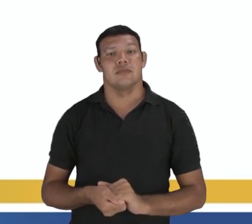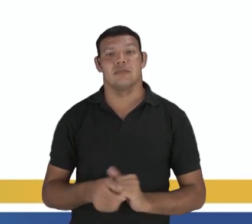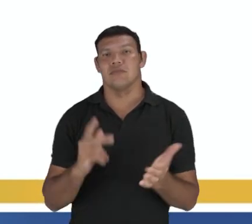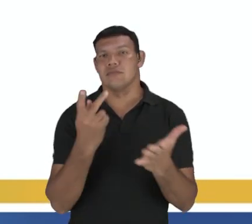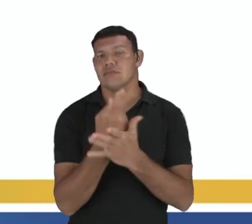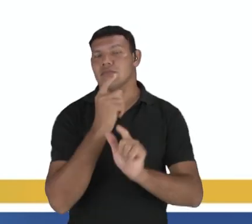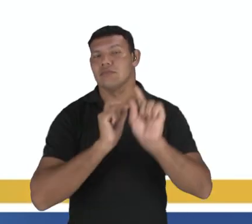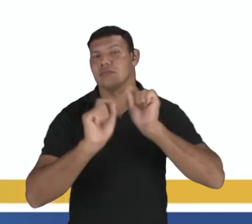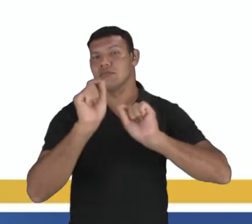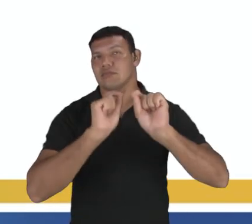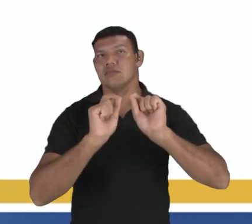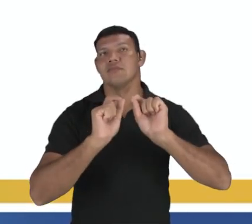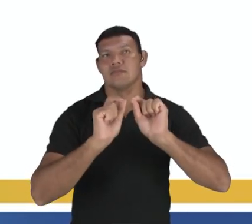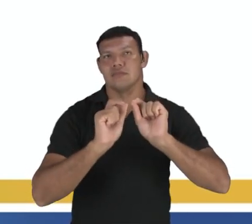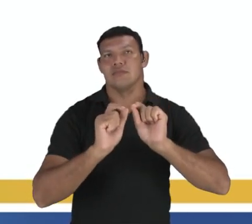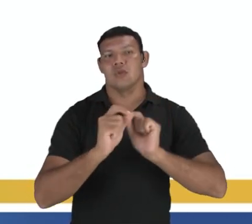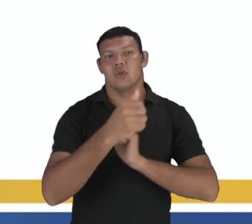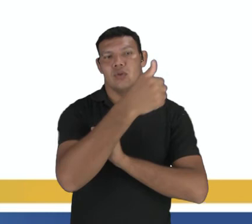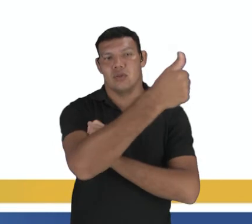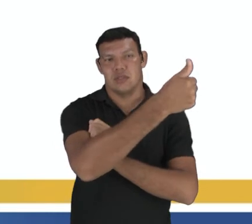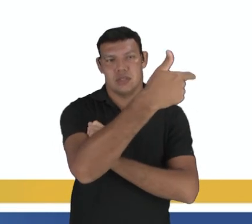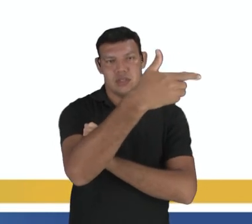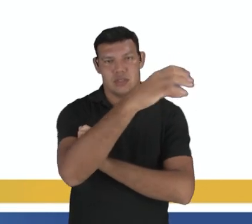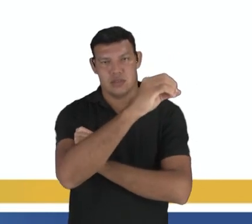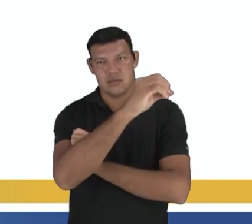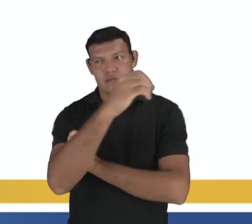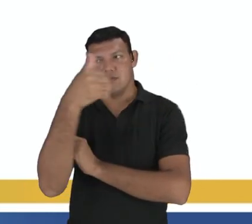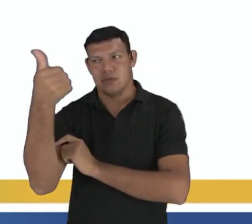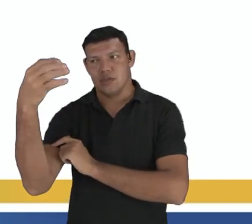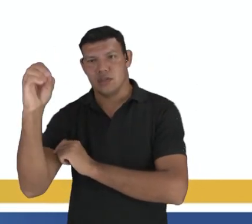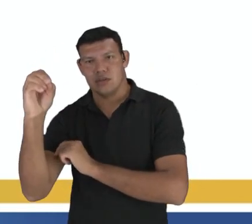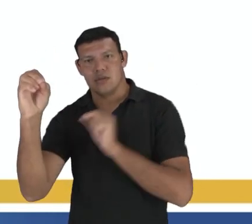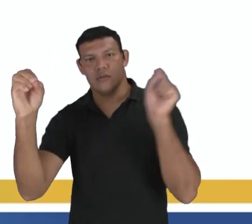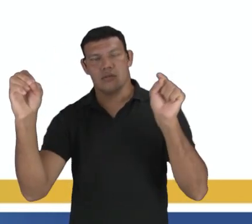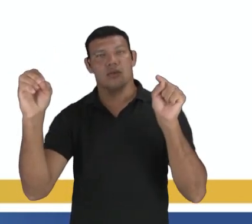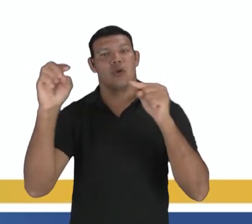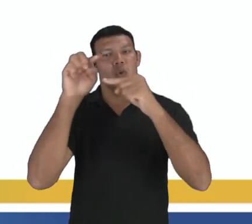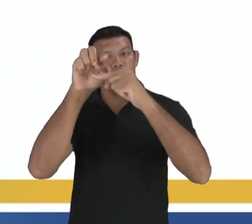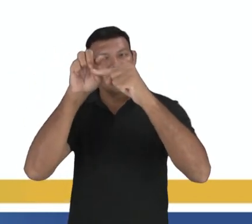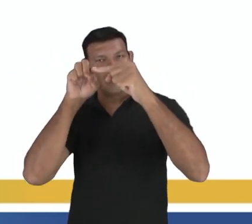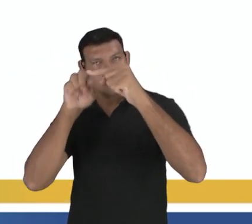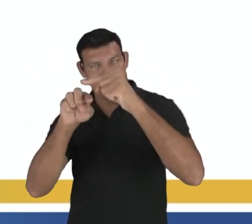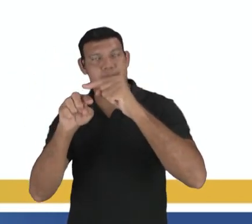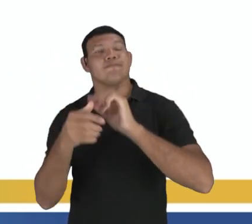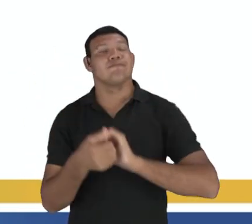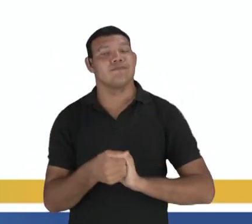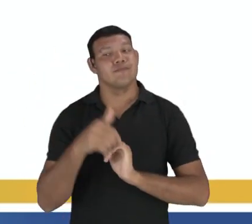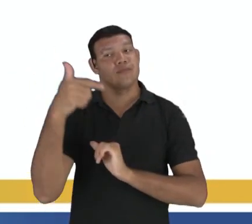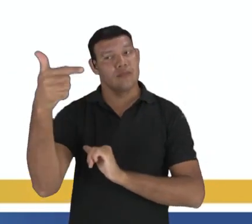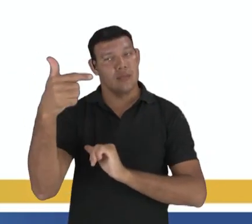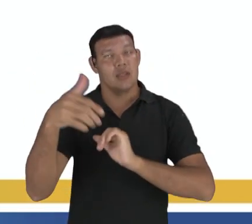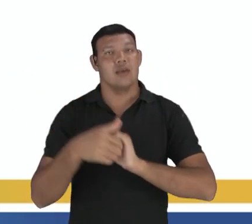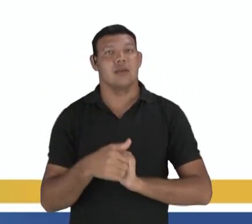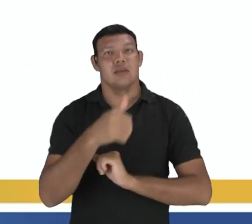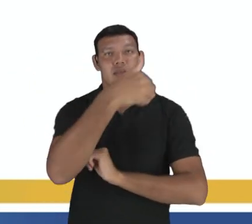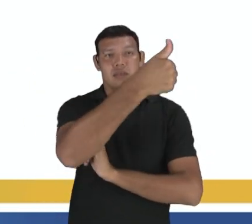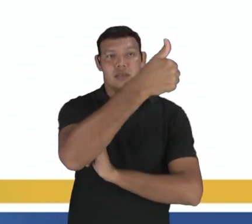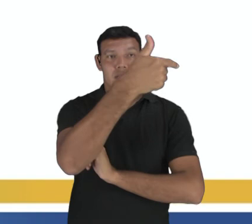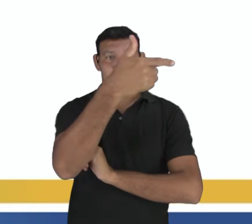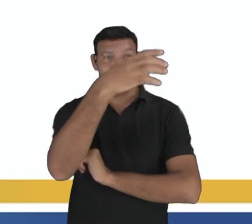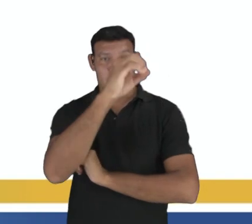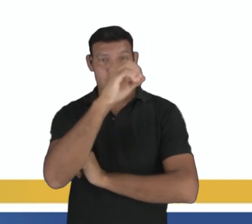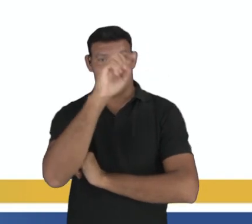o que aconteceu com esses valores? Então, nesse caso, houve uma divisão por 2,